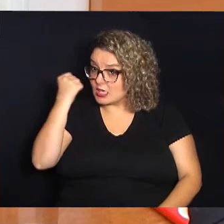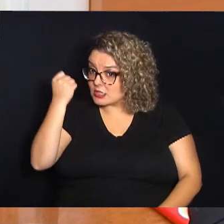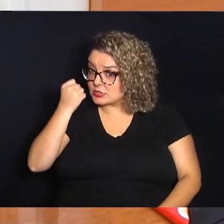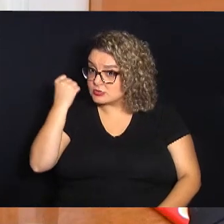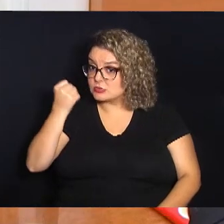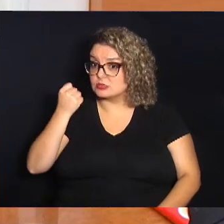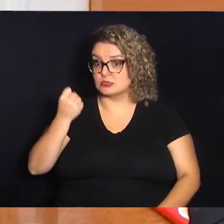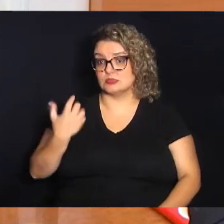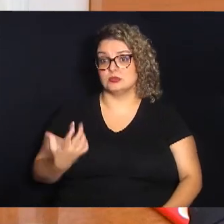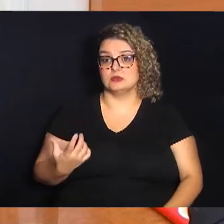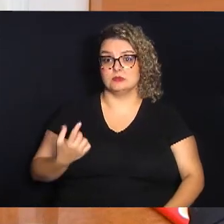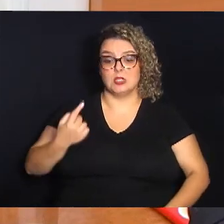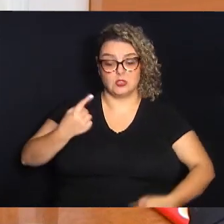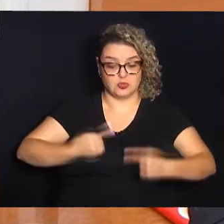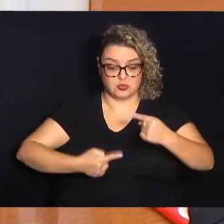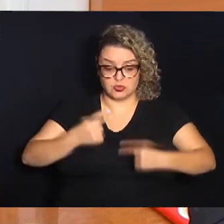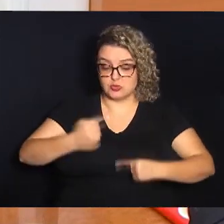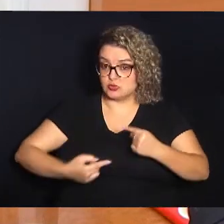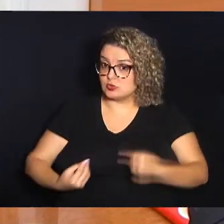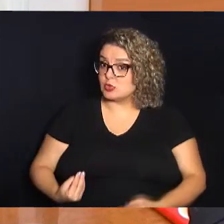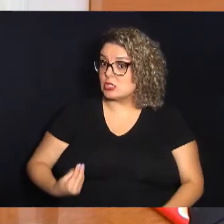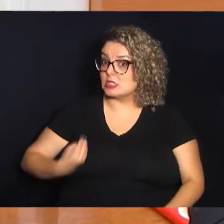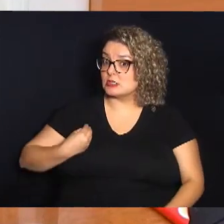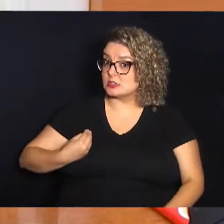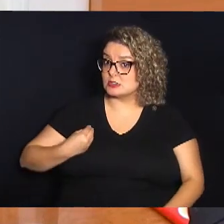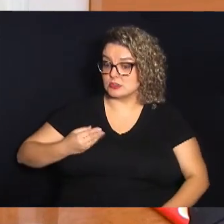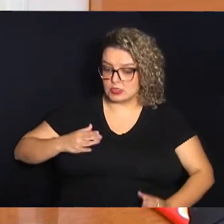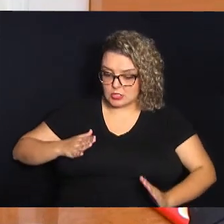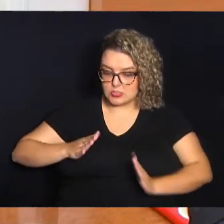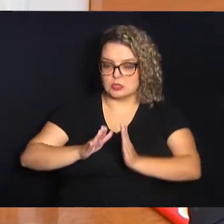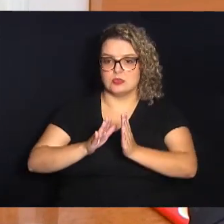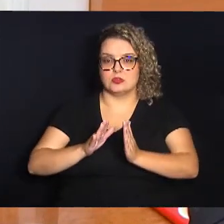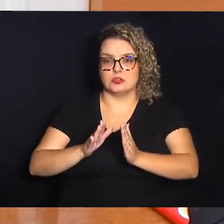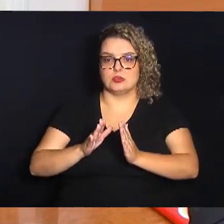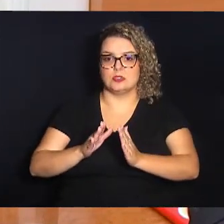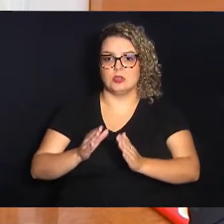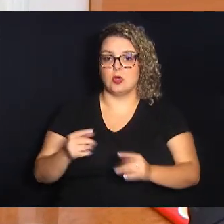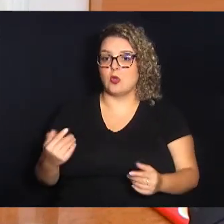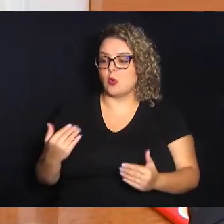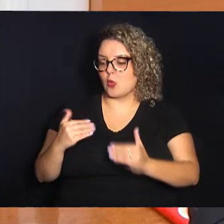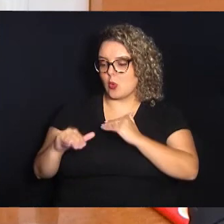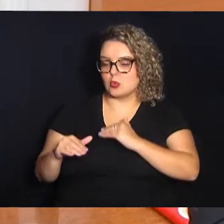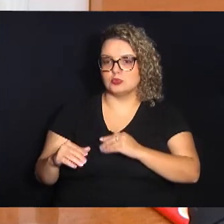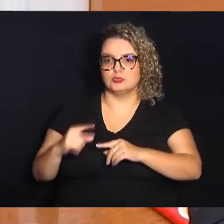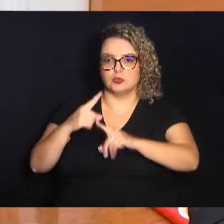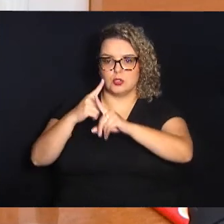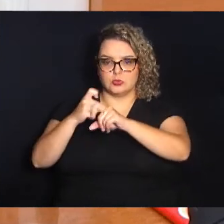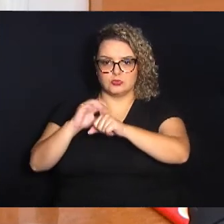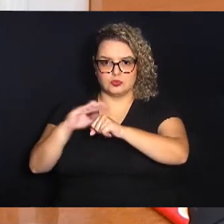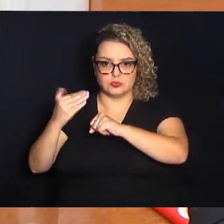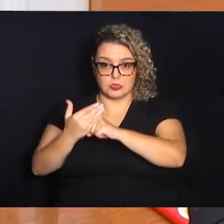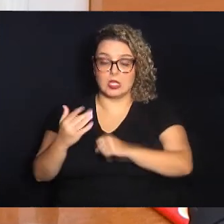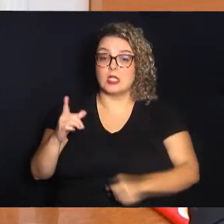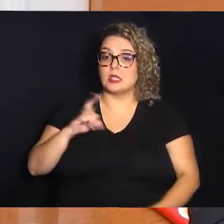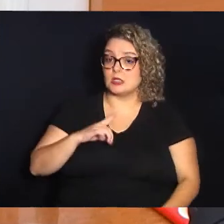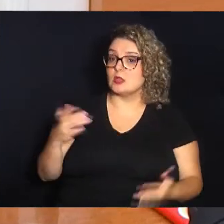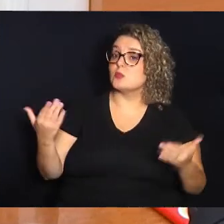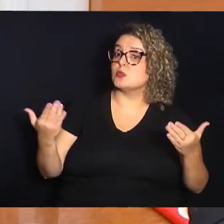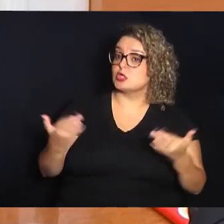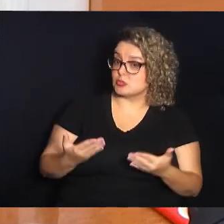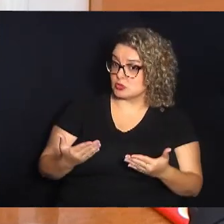tão grave de disputa da vida ao fascismo nós